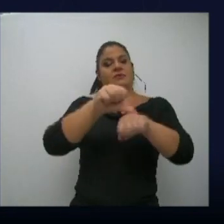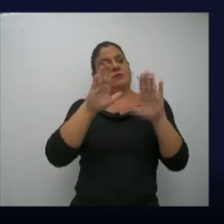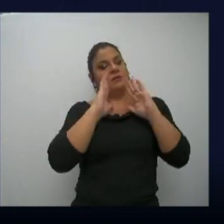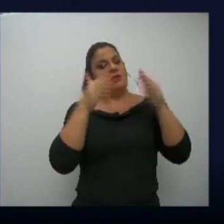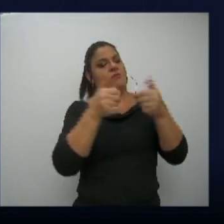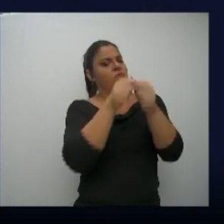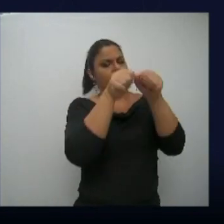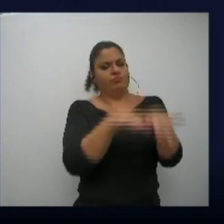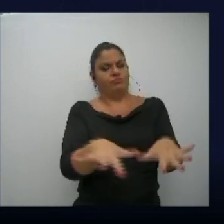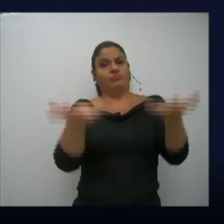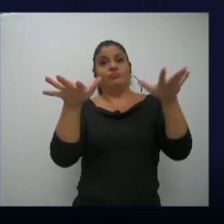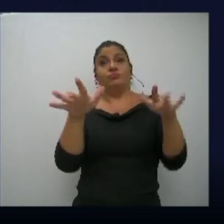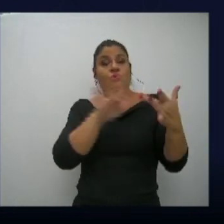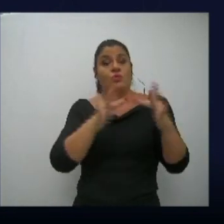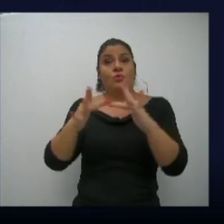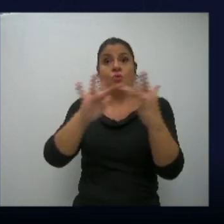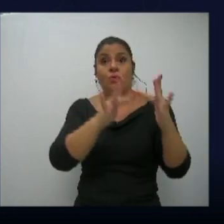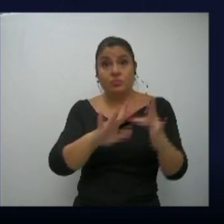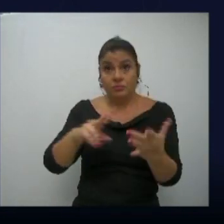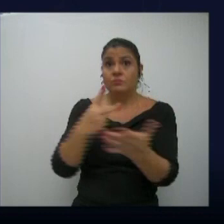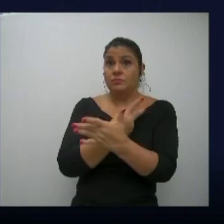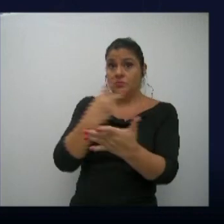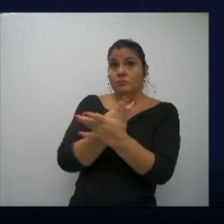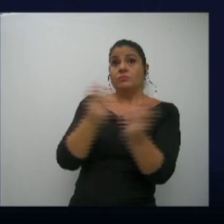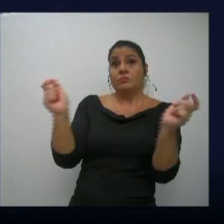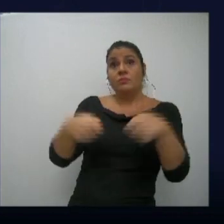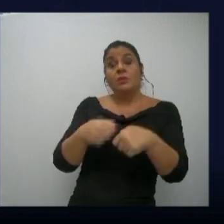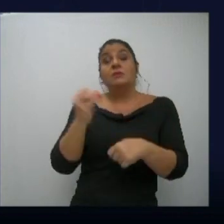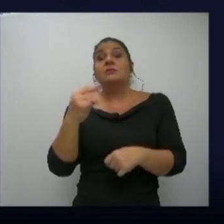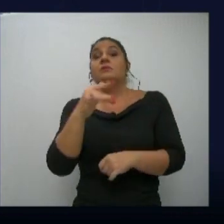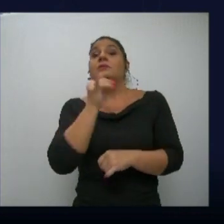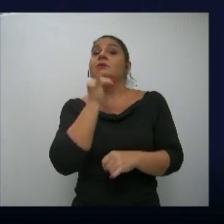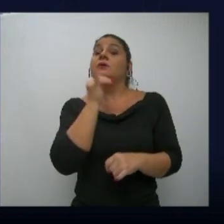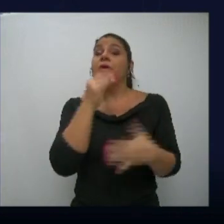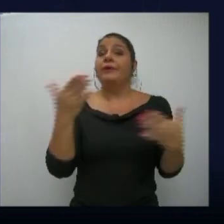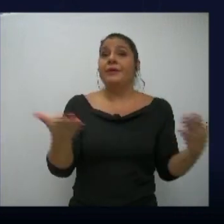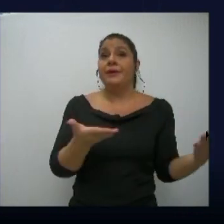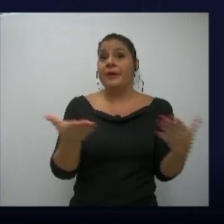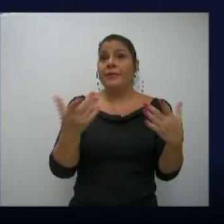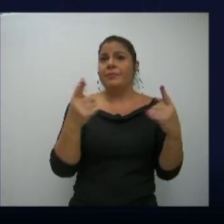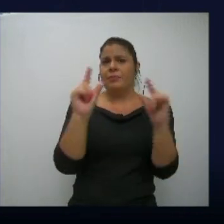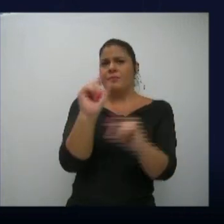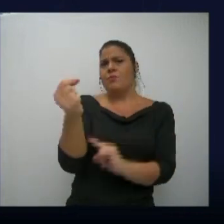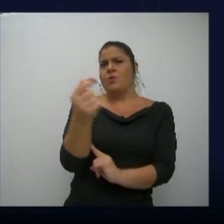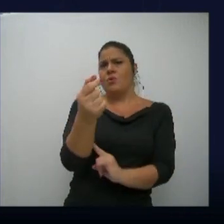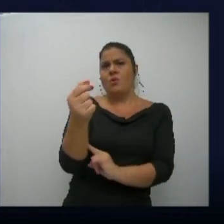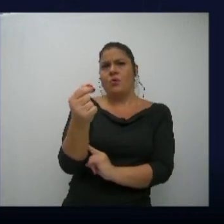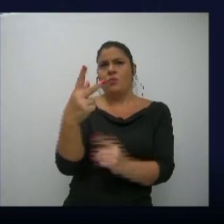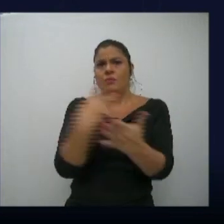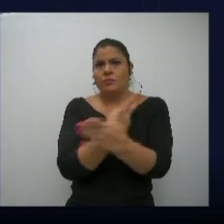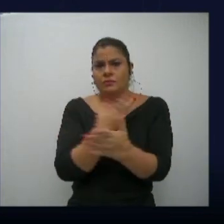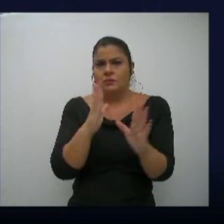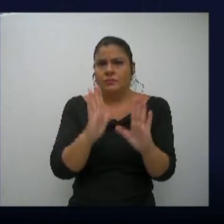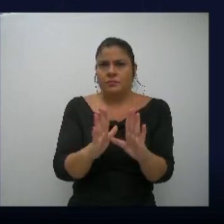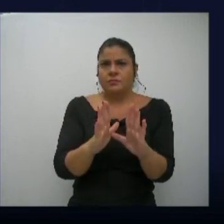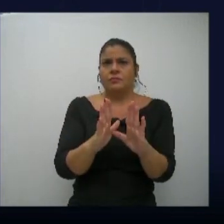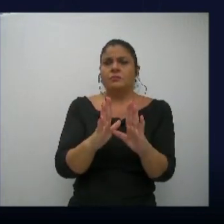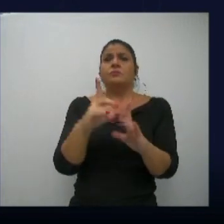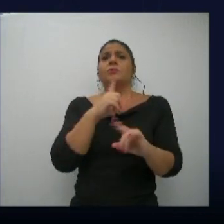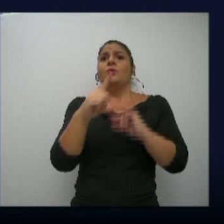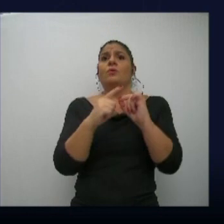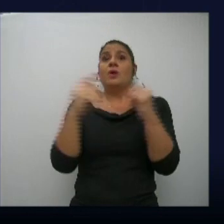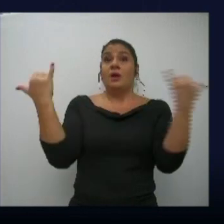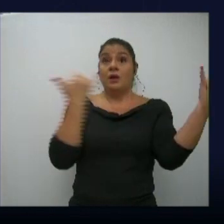e ela convive bem com com erros né desde erros curtos ela Ela